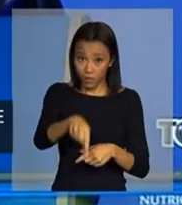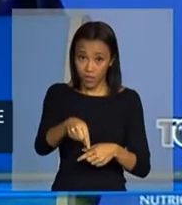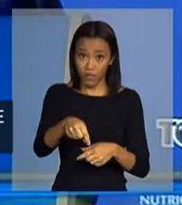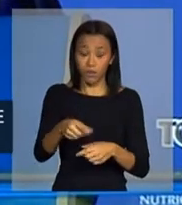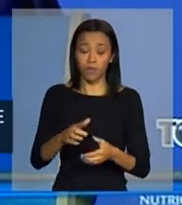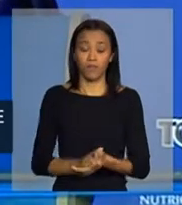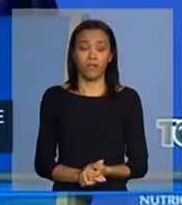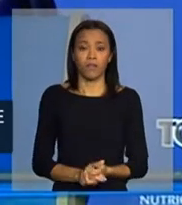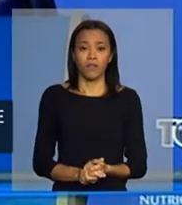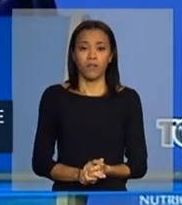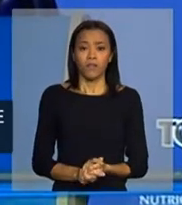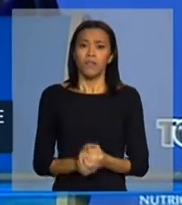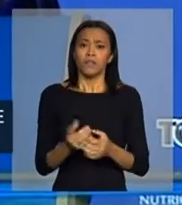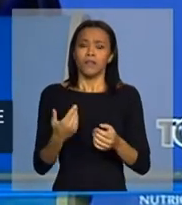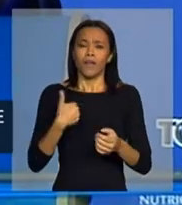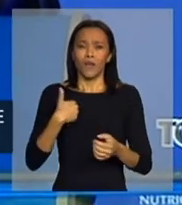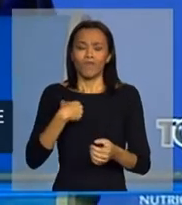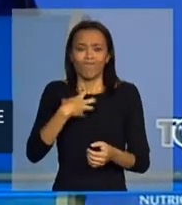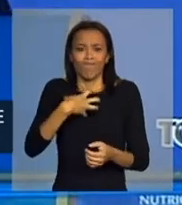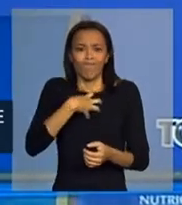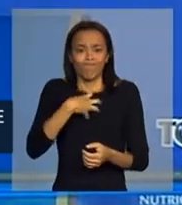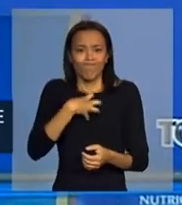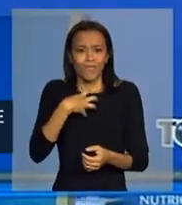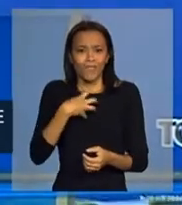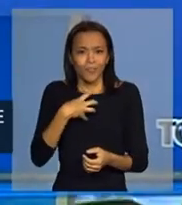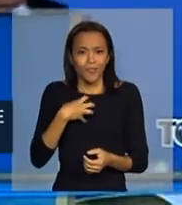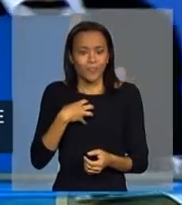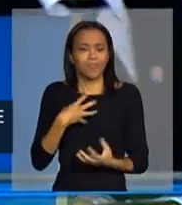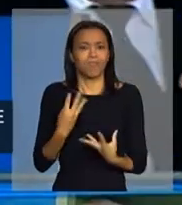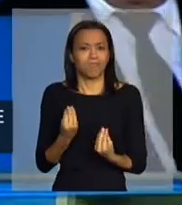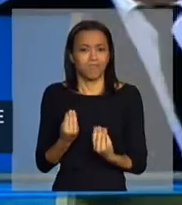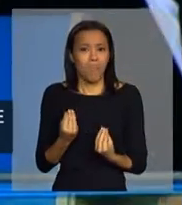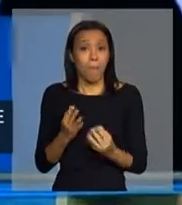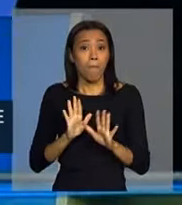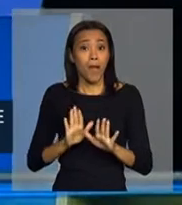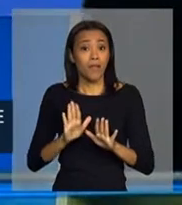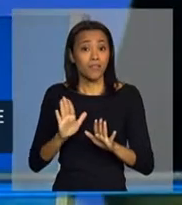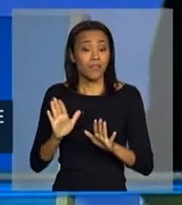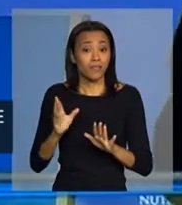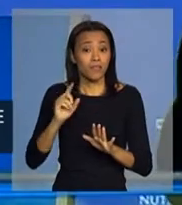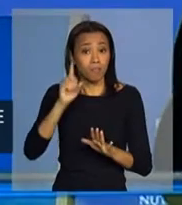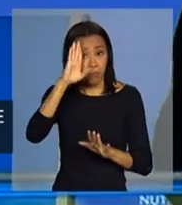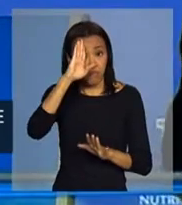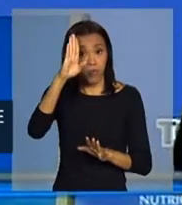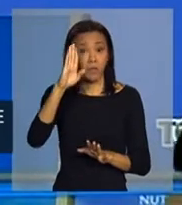mim, me comoveu muito, mas, sobretudo, me